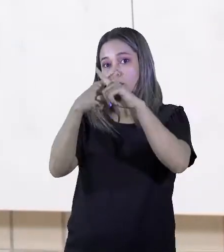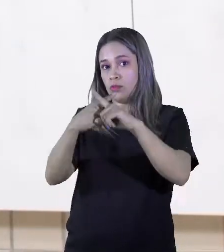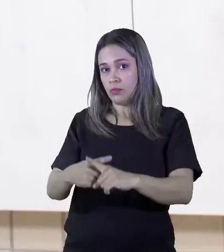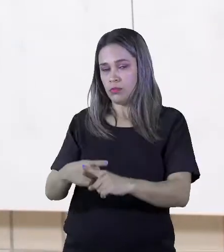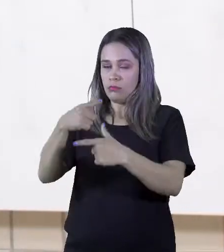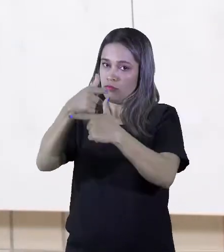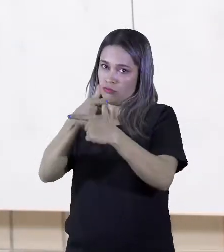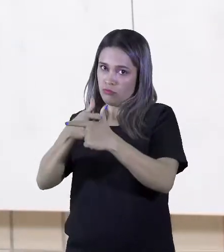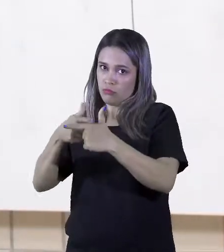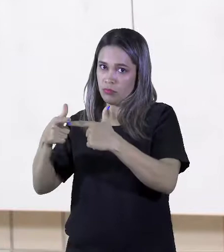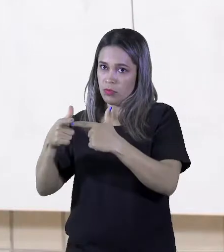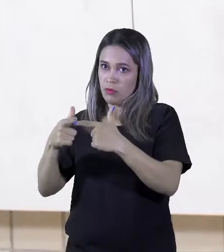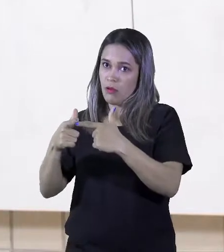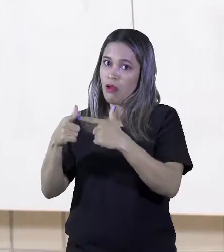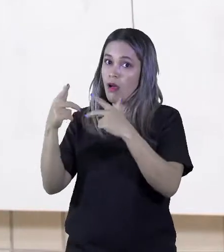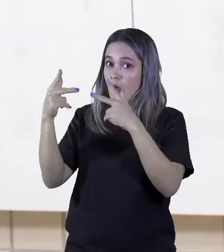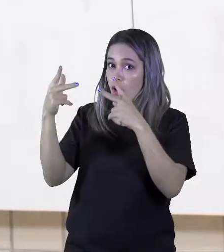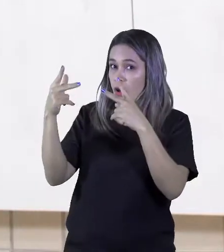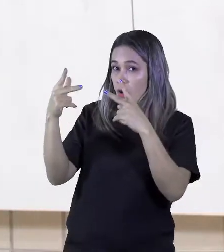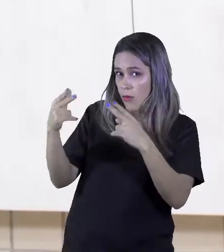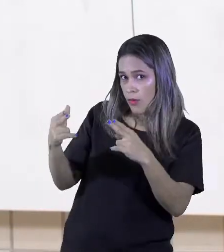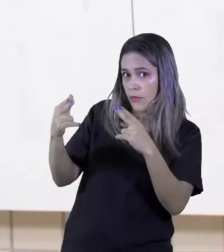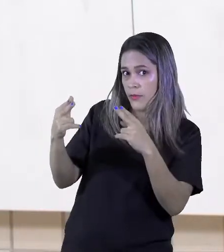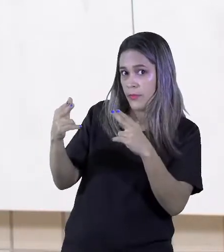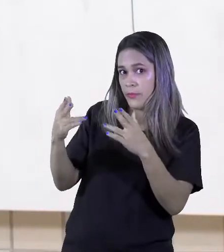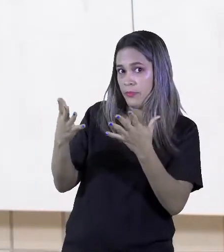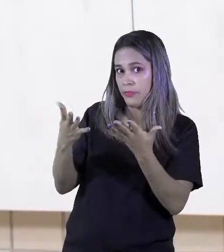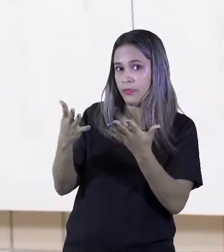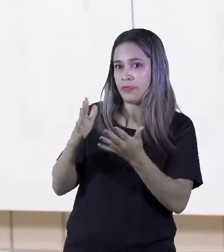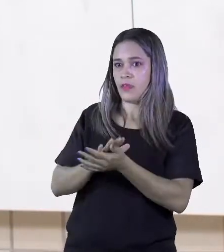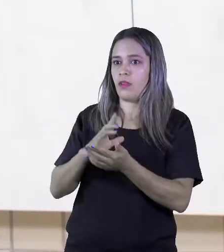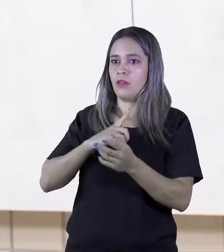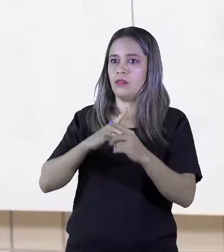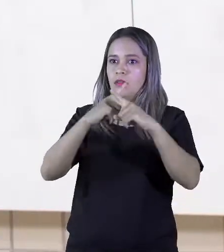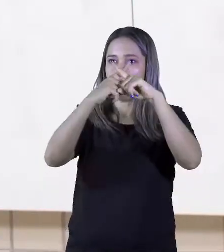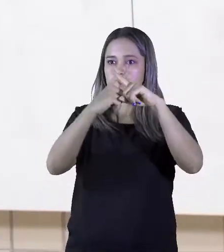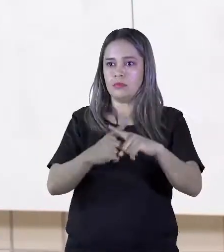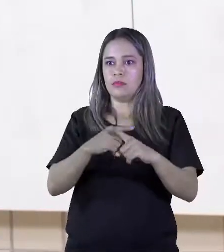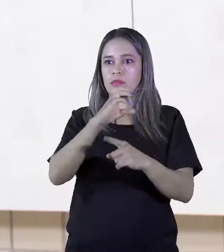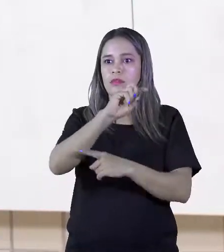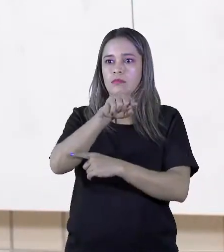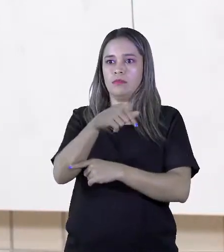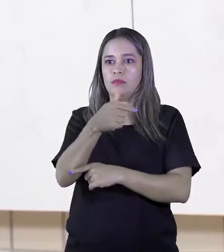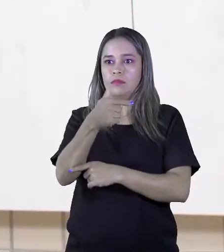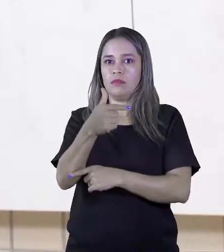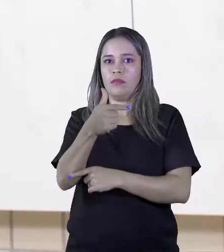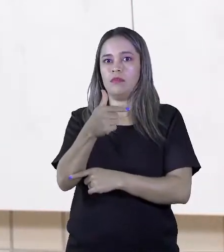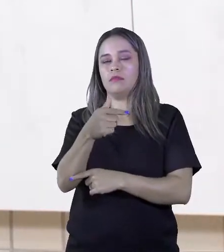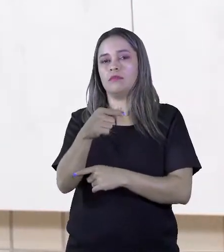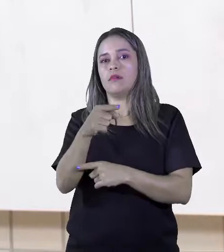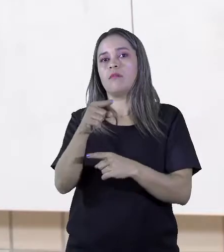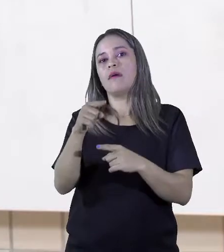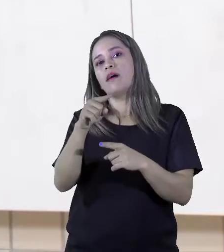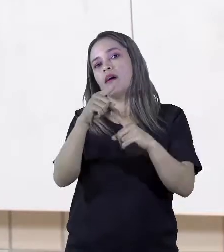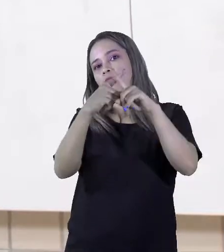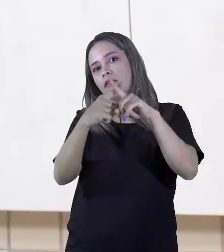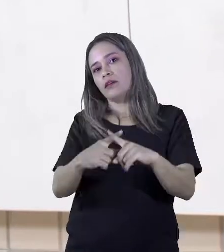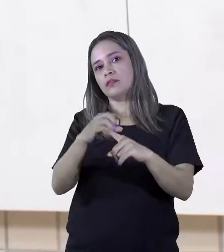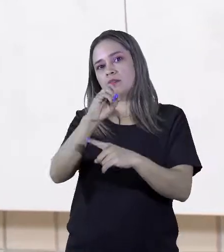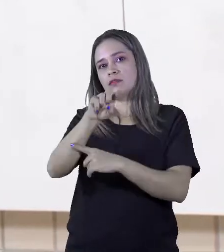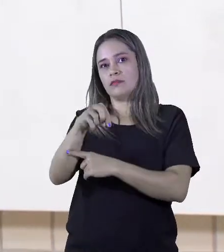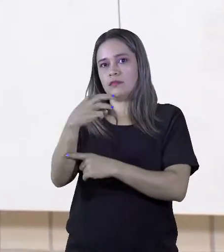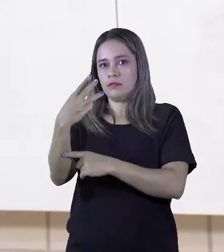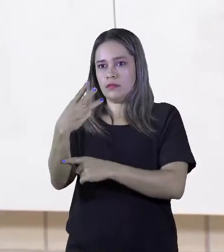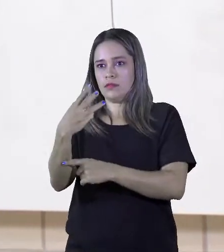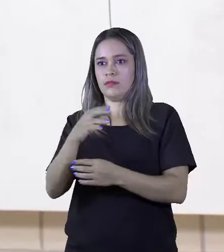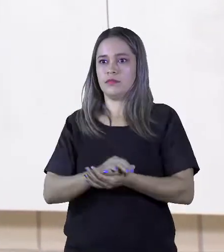divisão, vai ser da mesma forma. Então, eu tenho aqui a multiplicação de 0,2 por 0,3. Mesmo